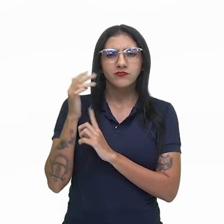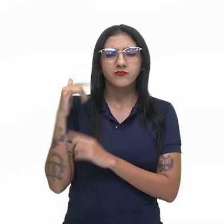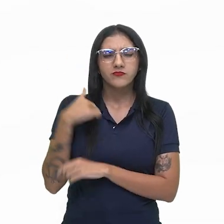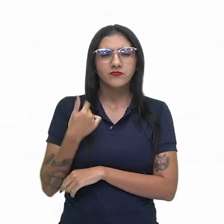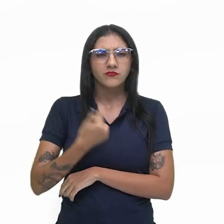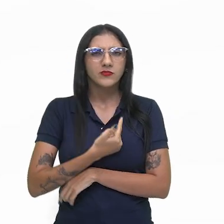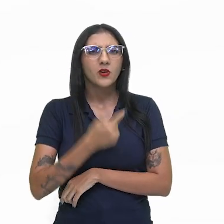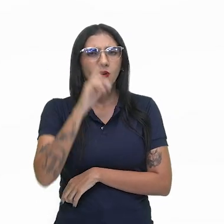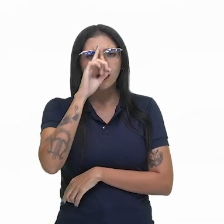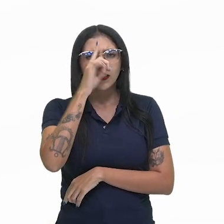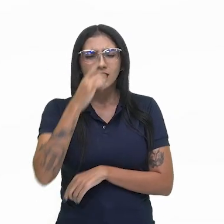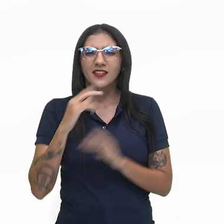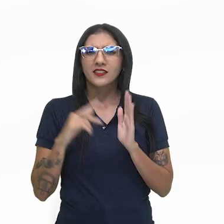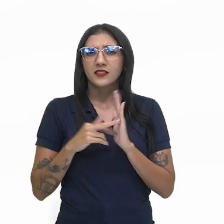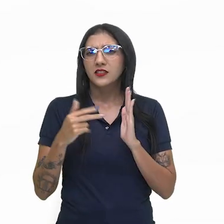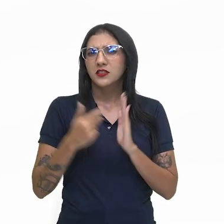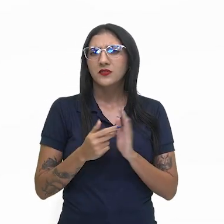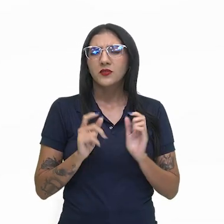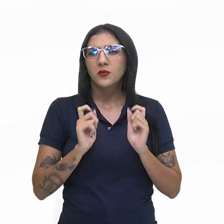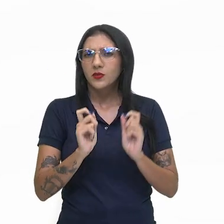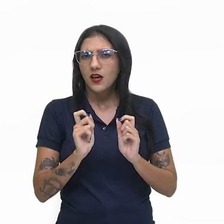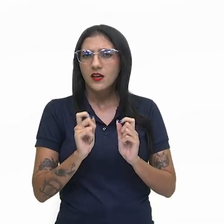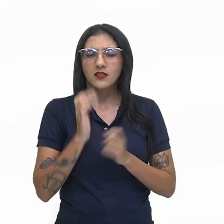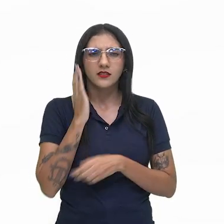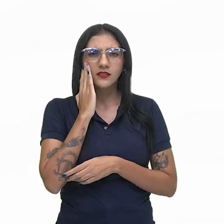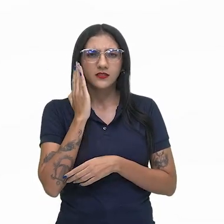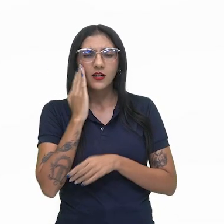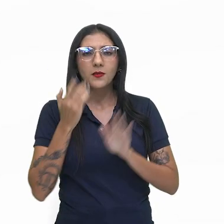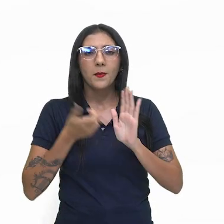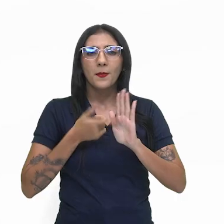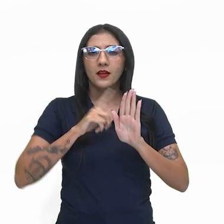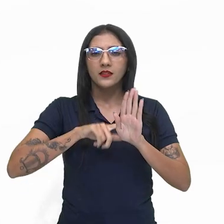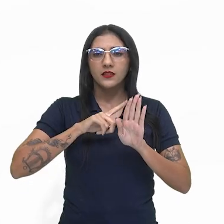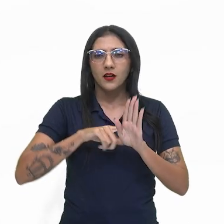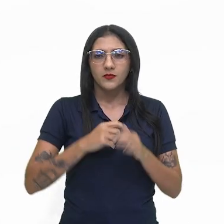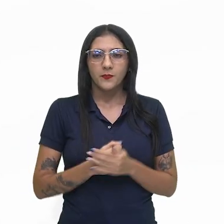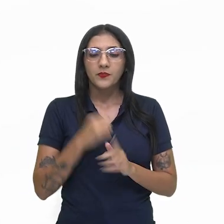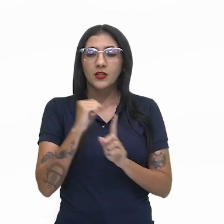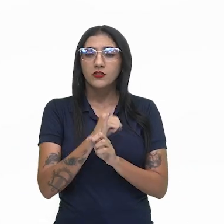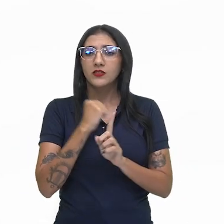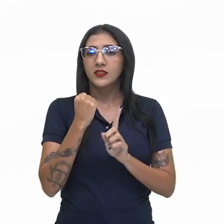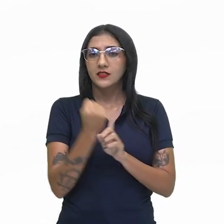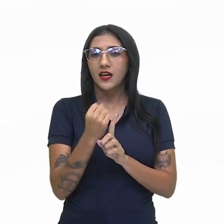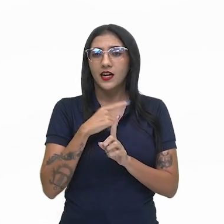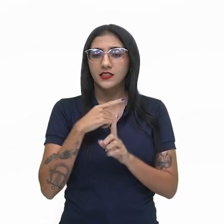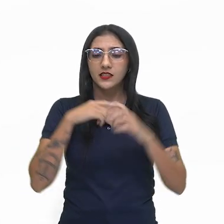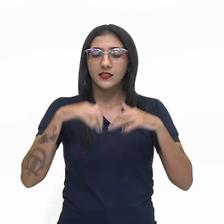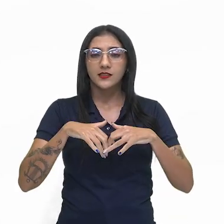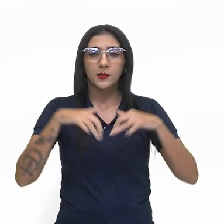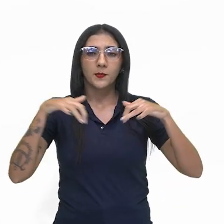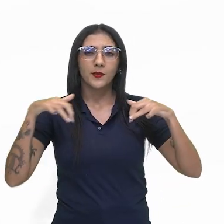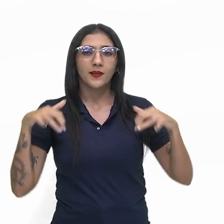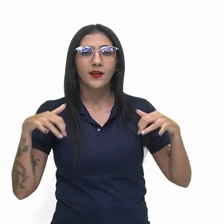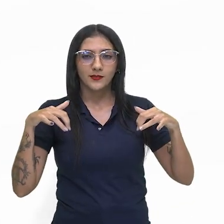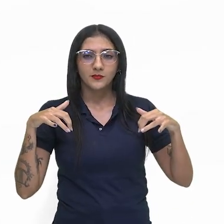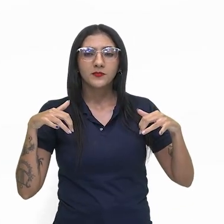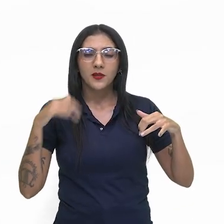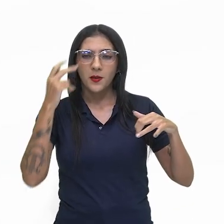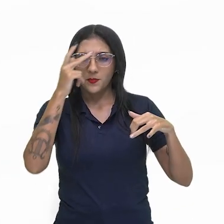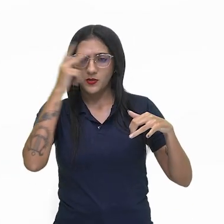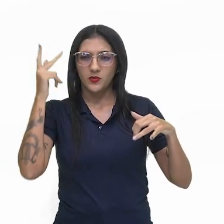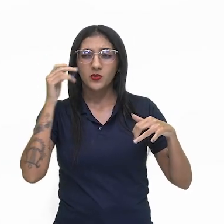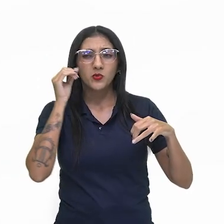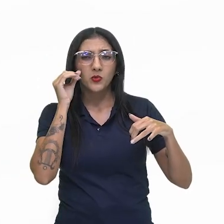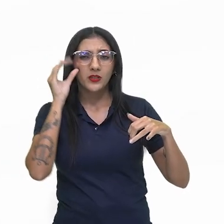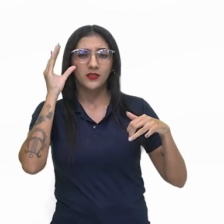das pessoas. Isso significa o quê? Segundo Bobbio, a sociedade fica dividida em sábios e ignorantes e